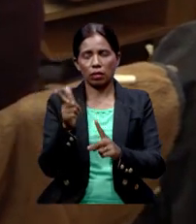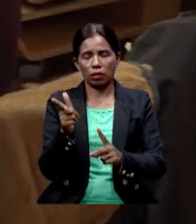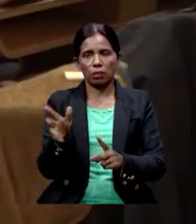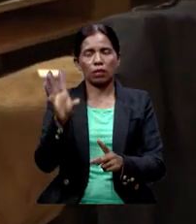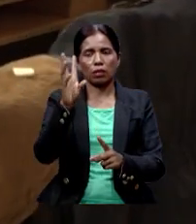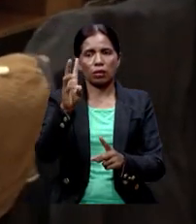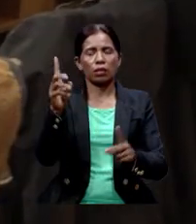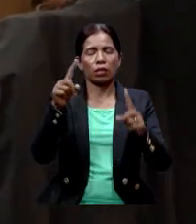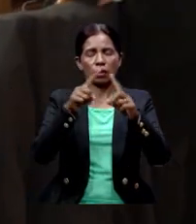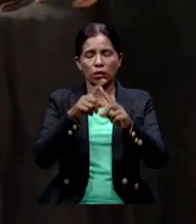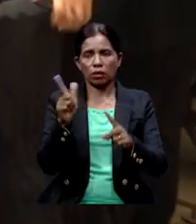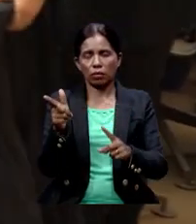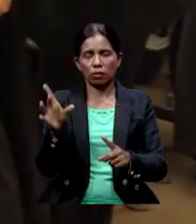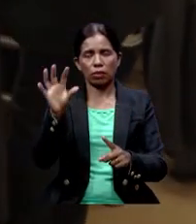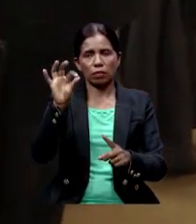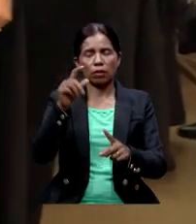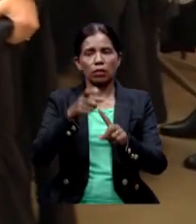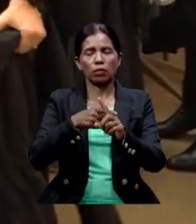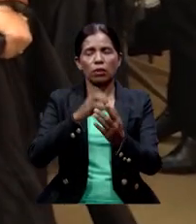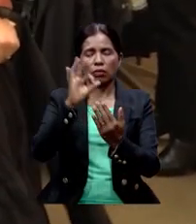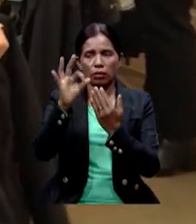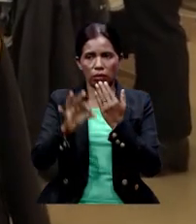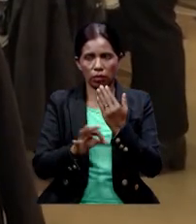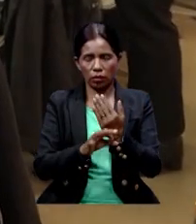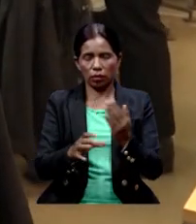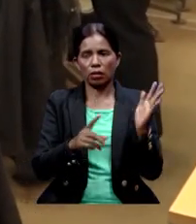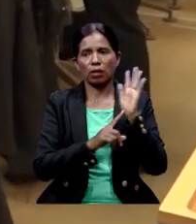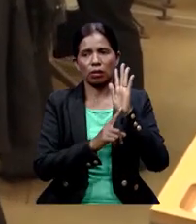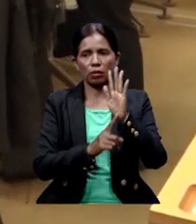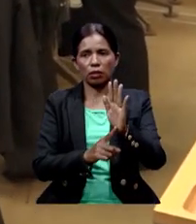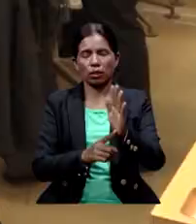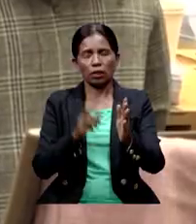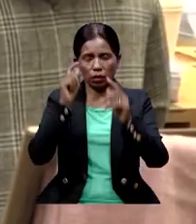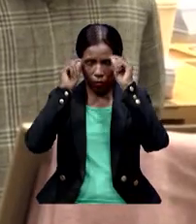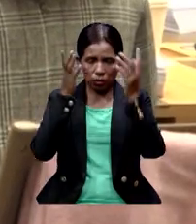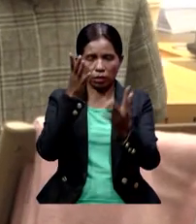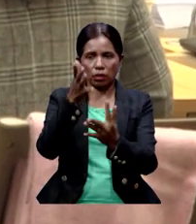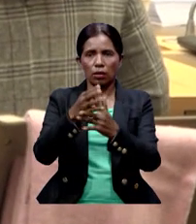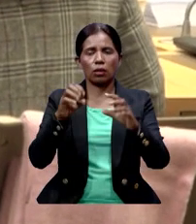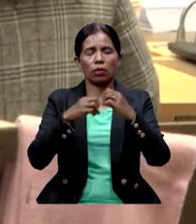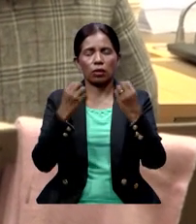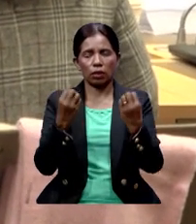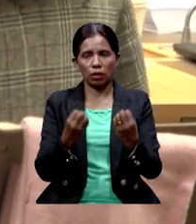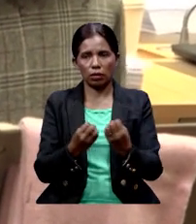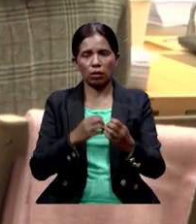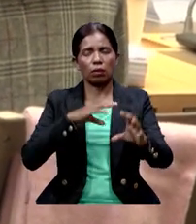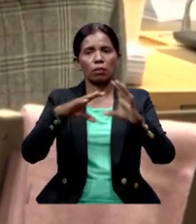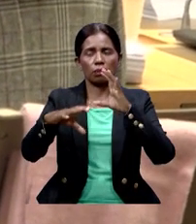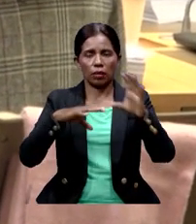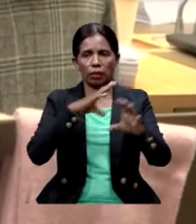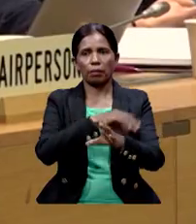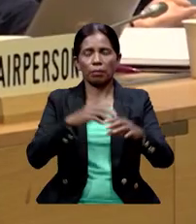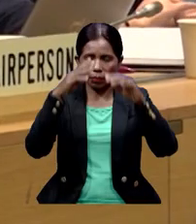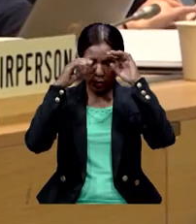Ronoresinen, to Loron Ronoresinsia Fulham, fevereiro, ato oficializa a adesão Timor-Leste para a organização refere. Presidente Mesa